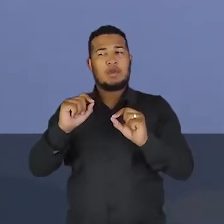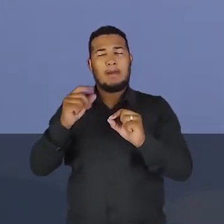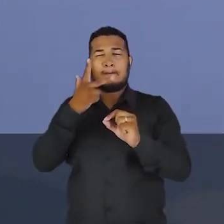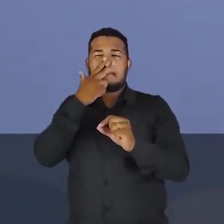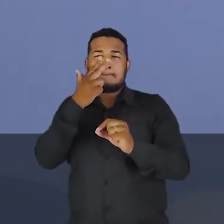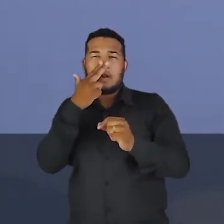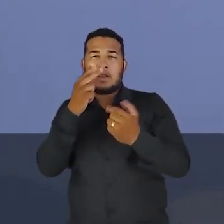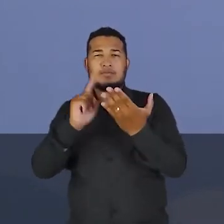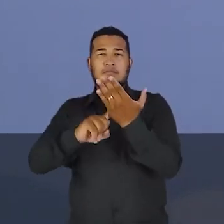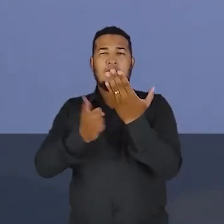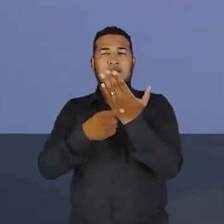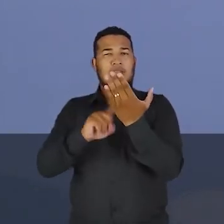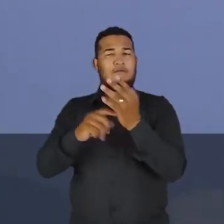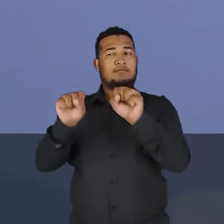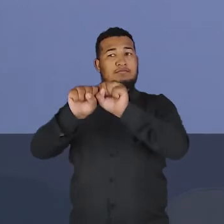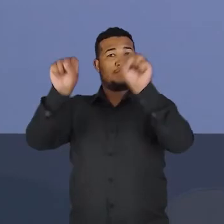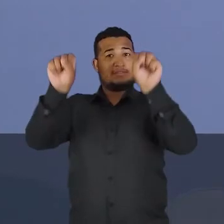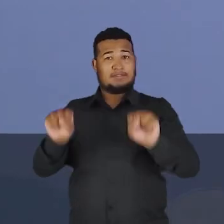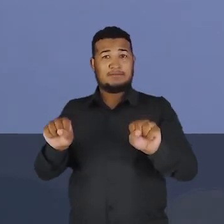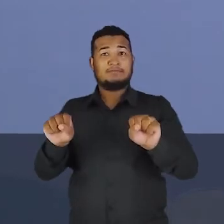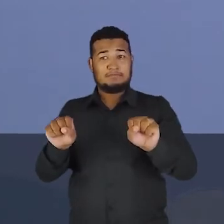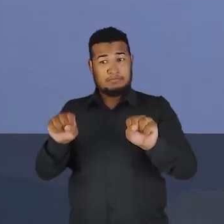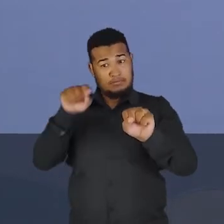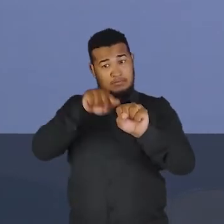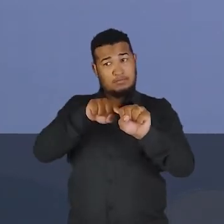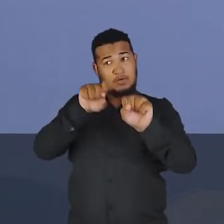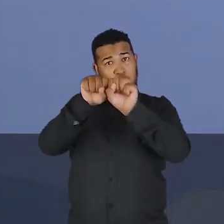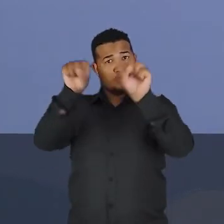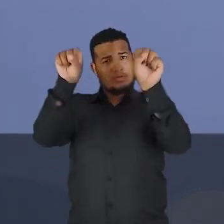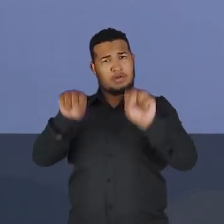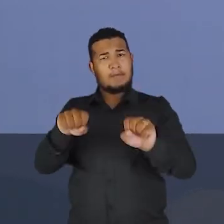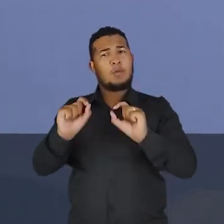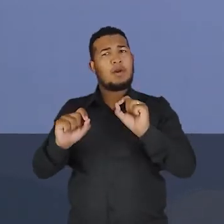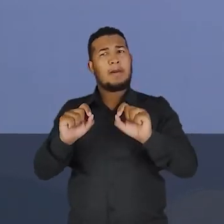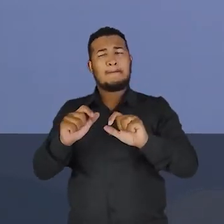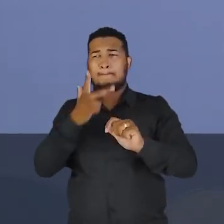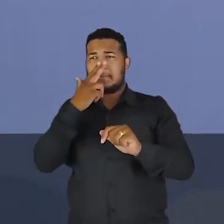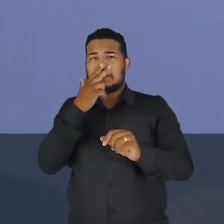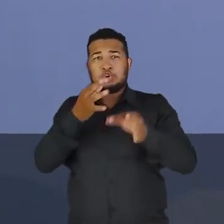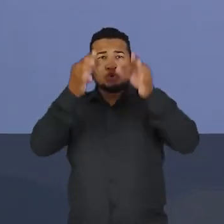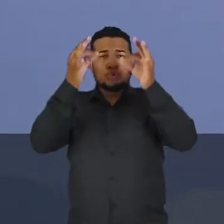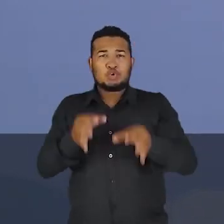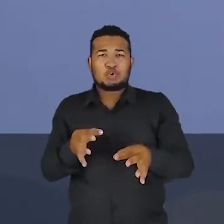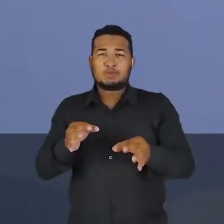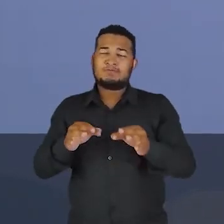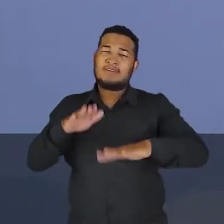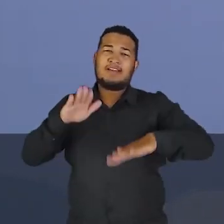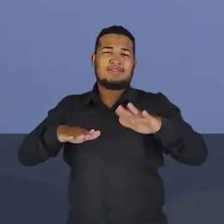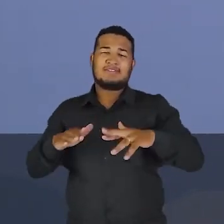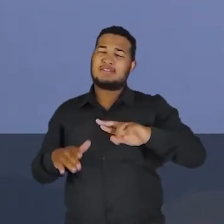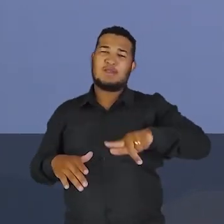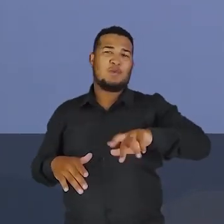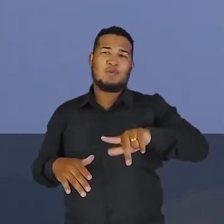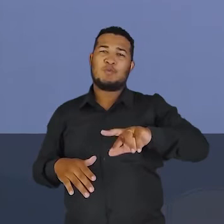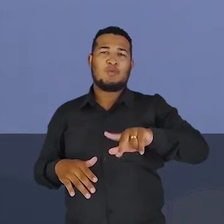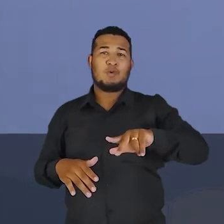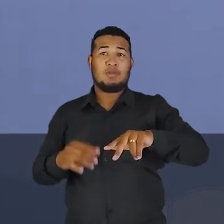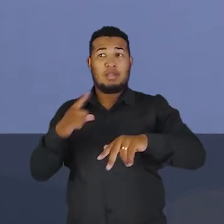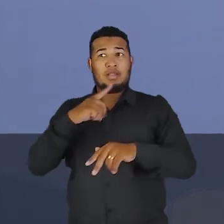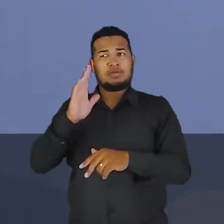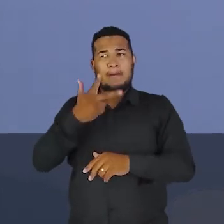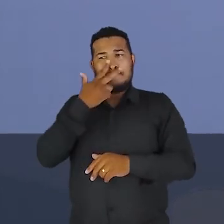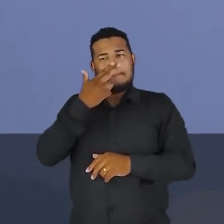sistema que muitas vezes não é justo. Nós temos uma definição